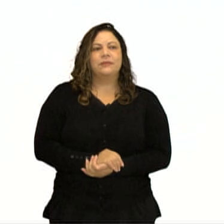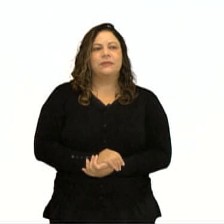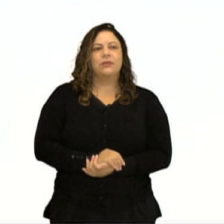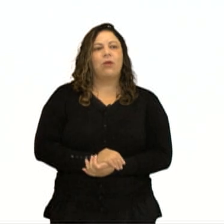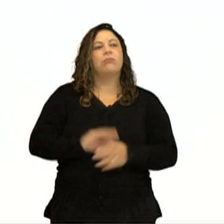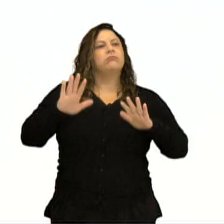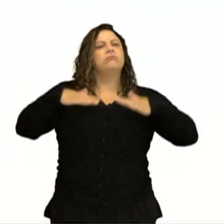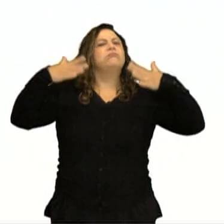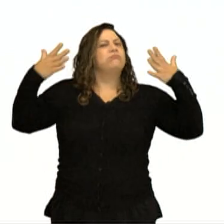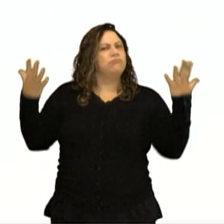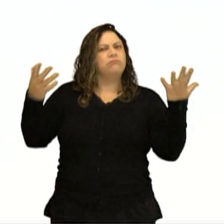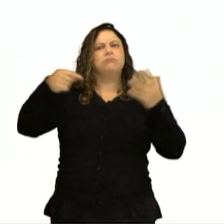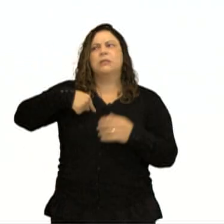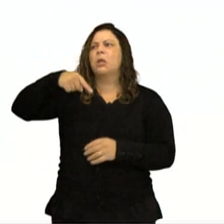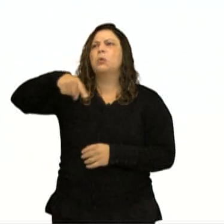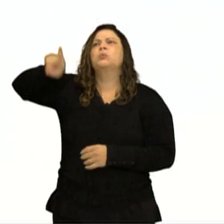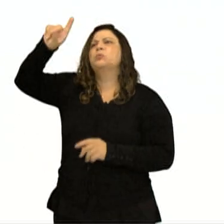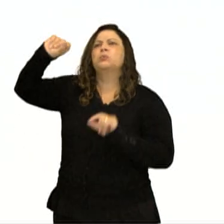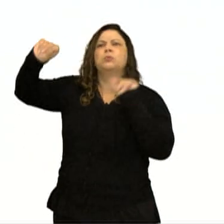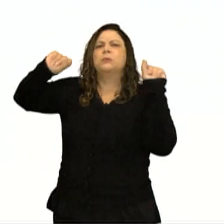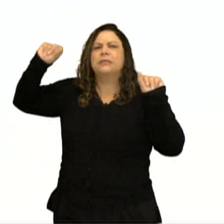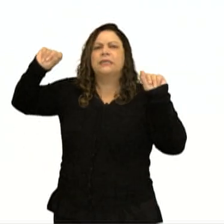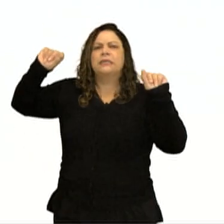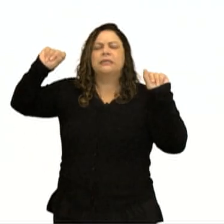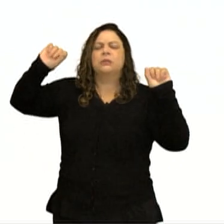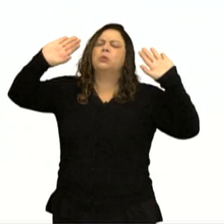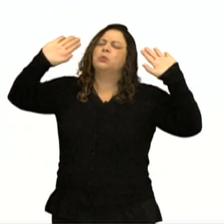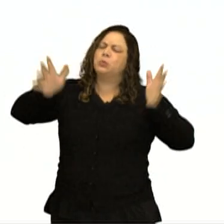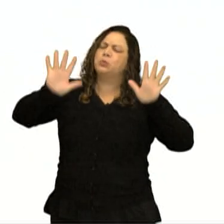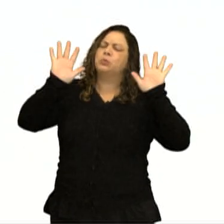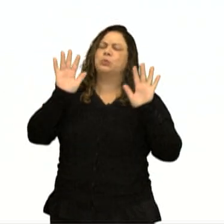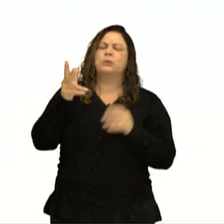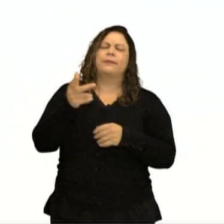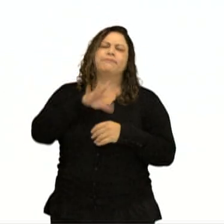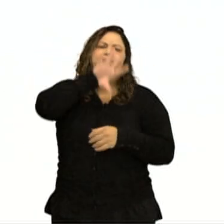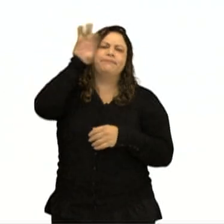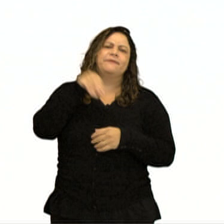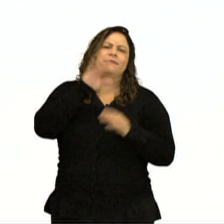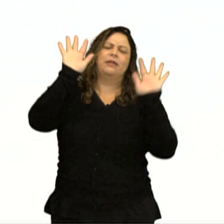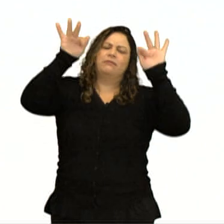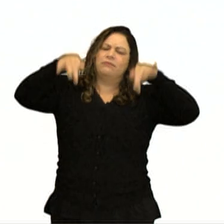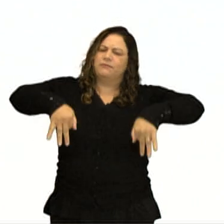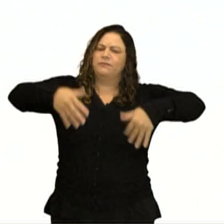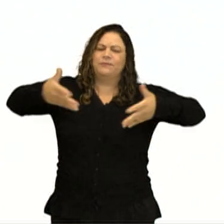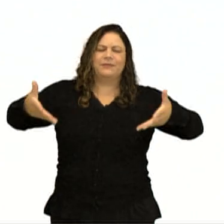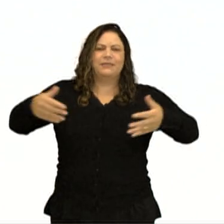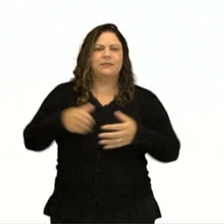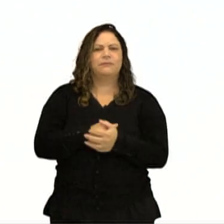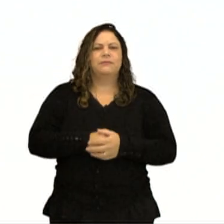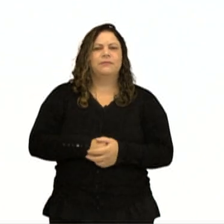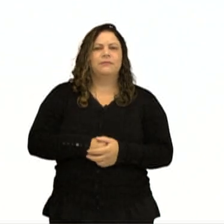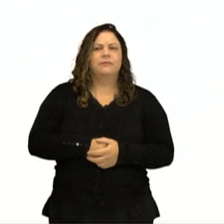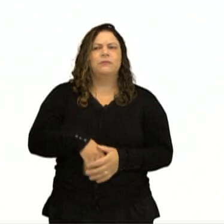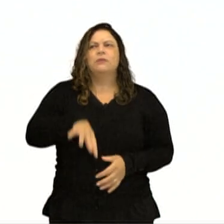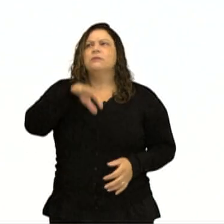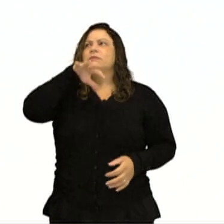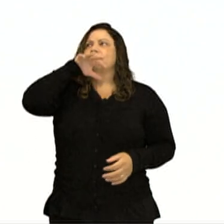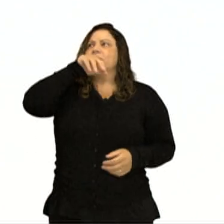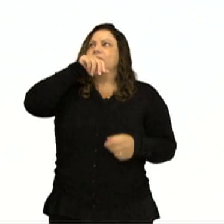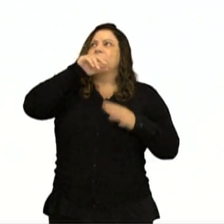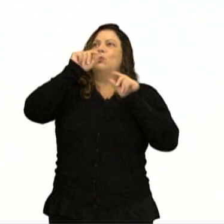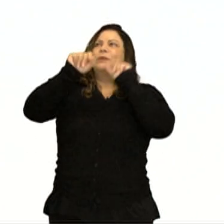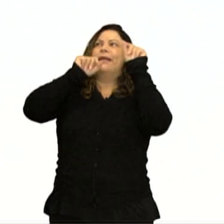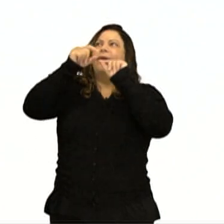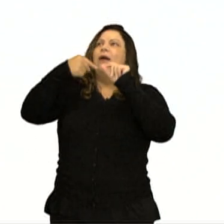sou daqueles, tenho dito. Houve um suspiro de alívio em todo o plenário.